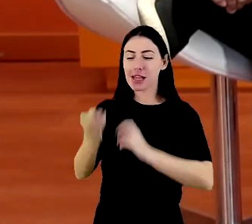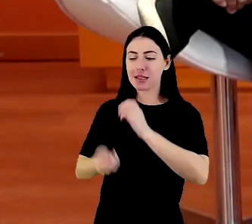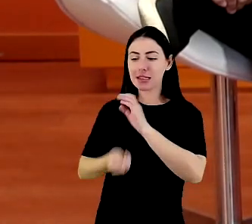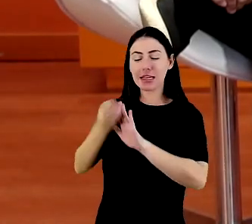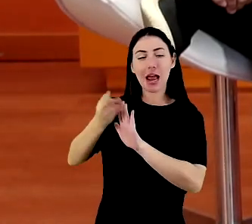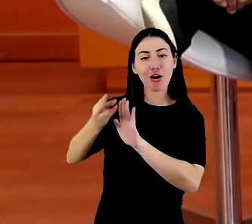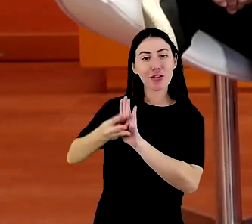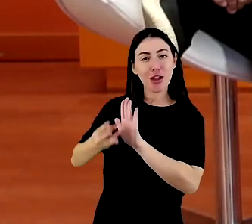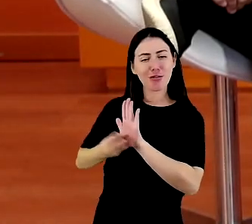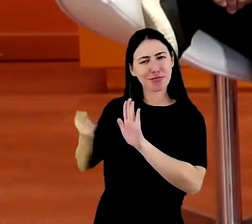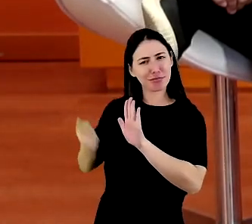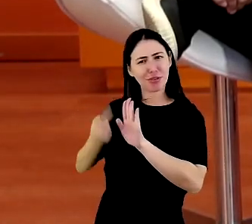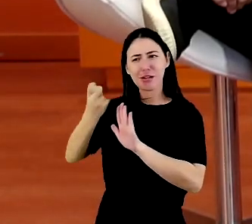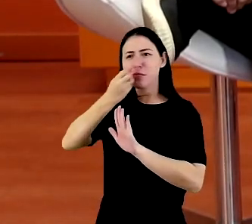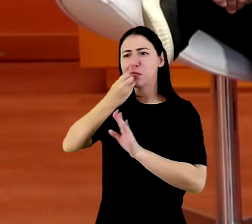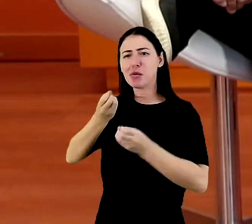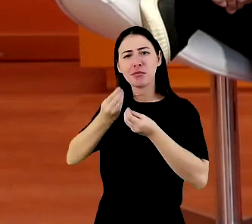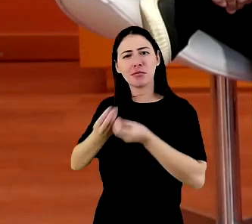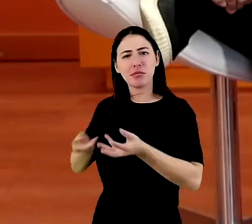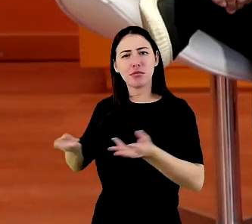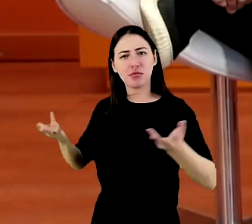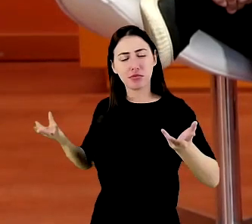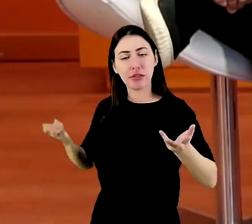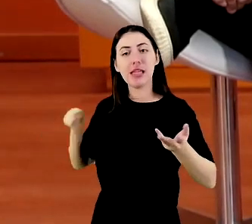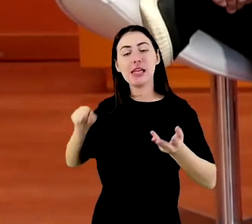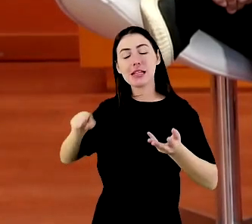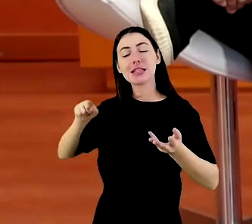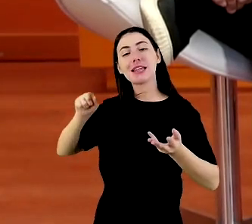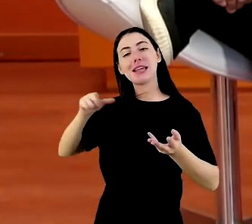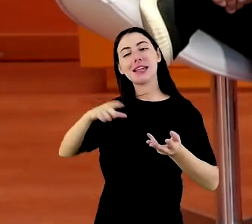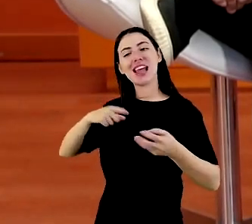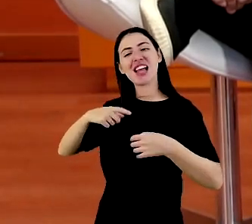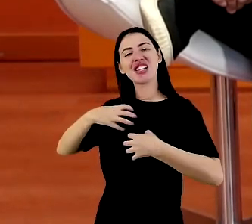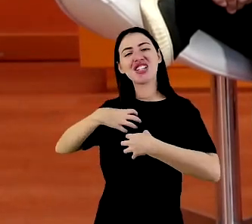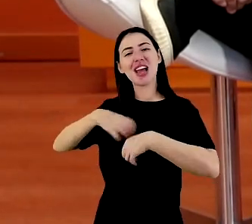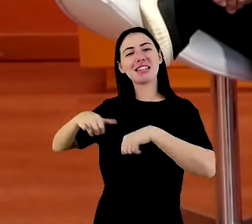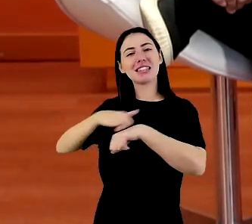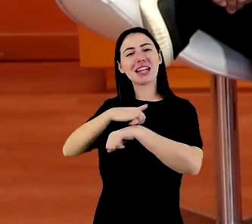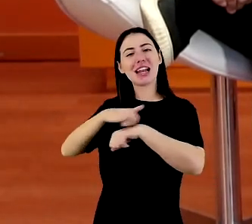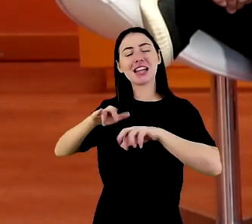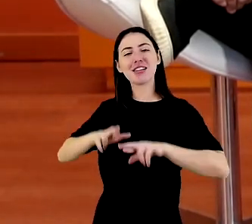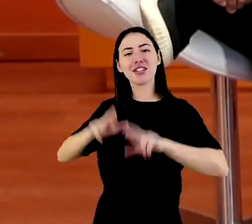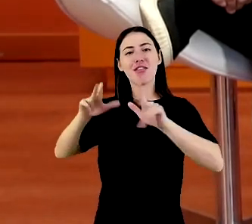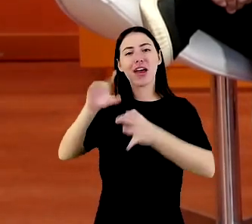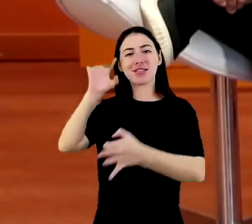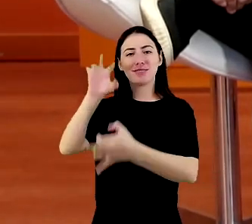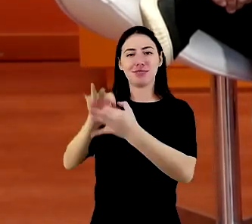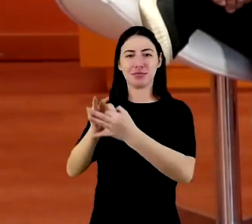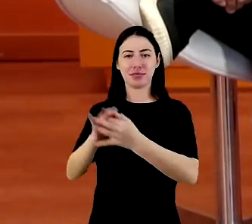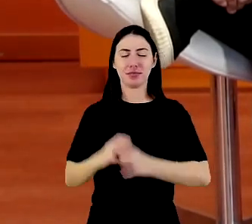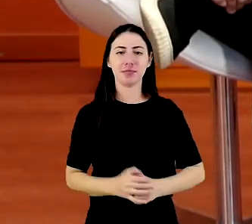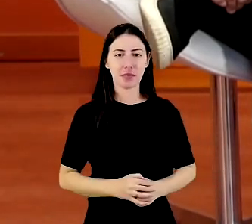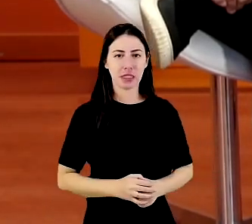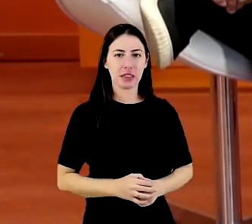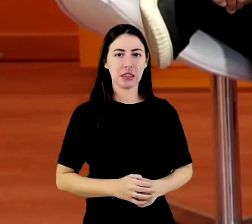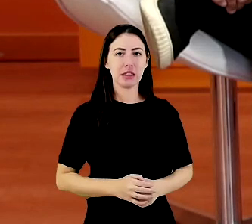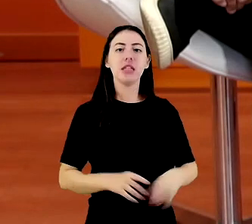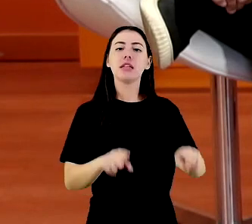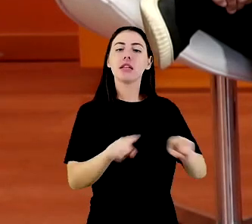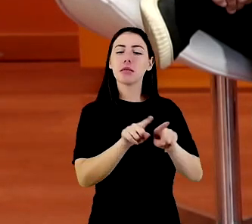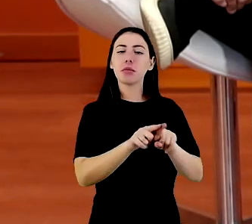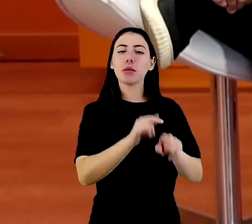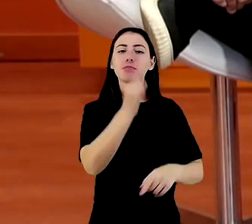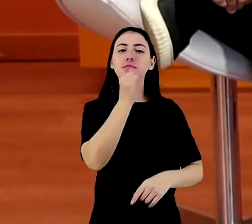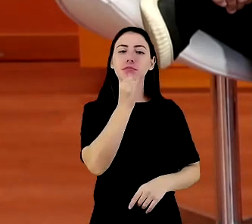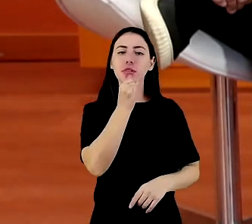para ele vai fazer a diferença, né? Como é que ele pode otimizar o recebível dele, aonde é o momento que ele